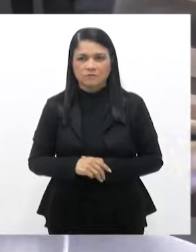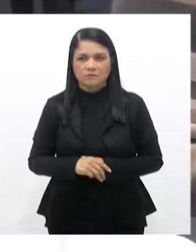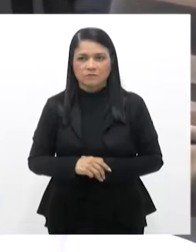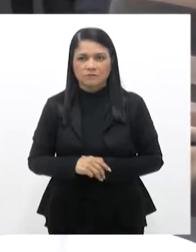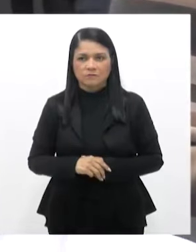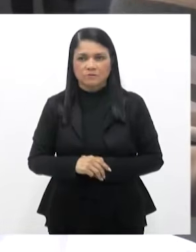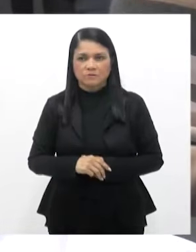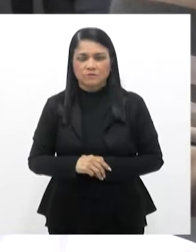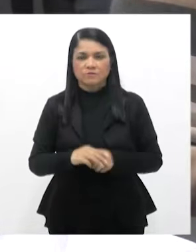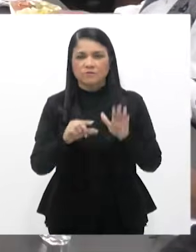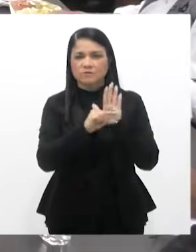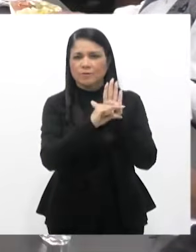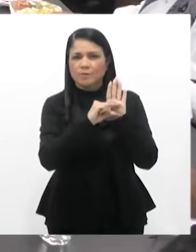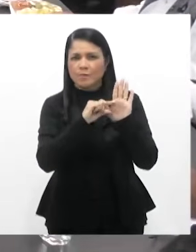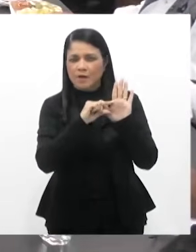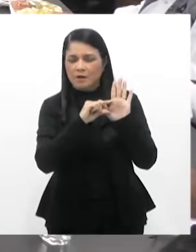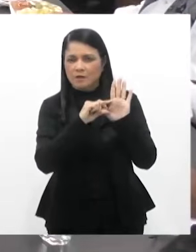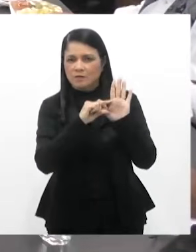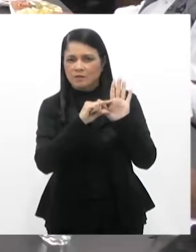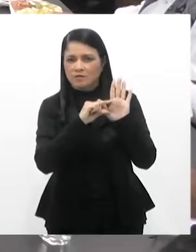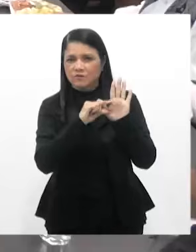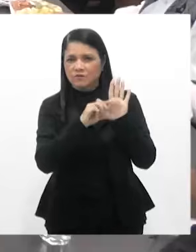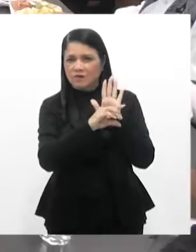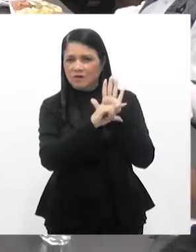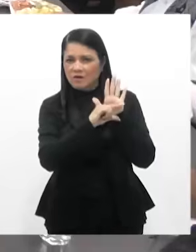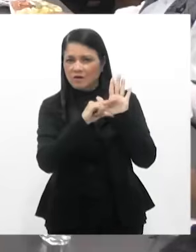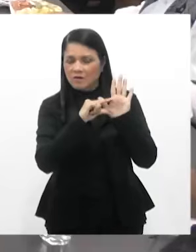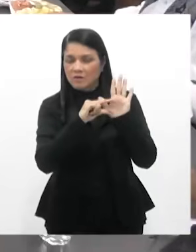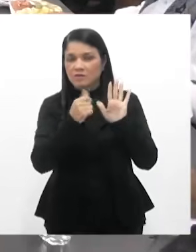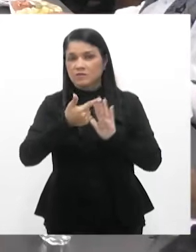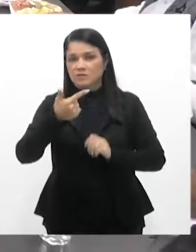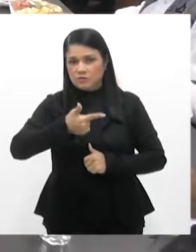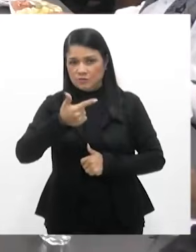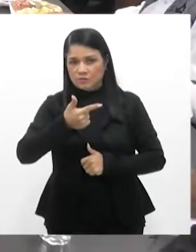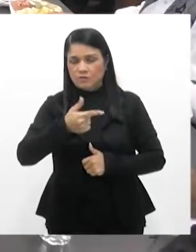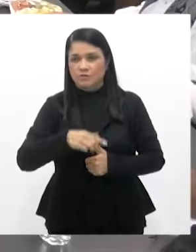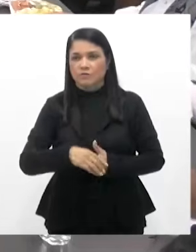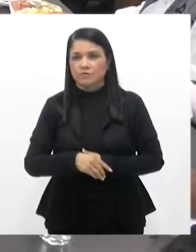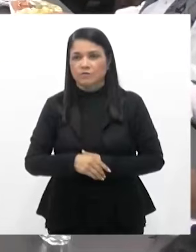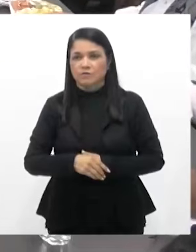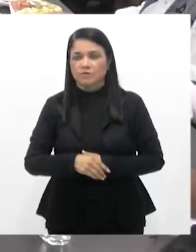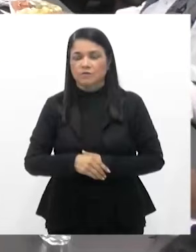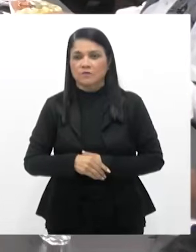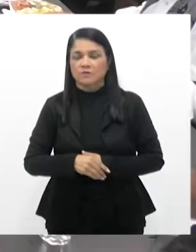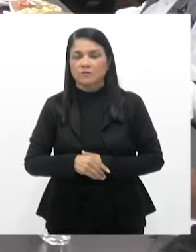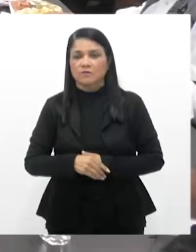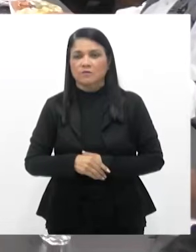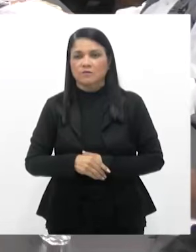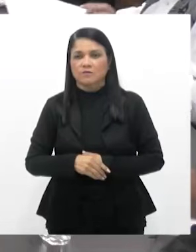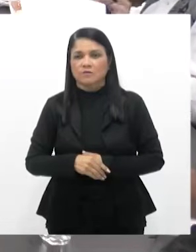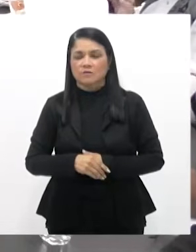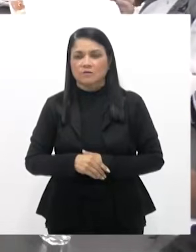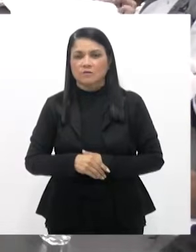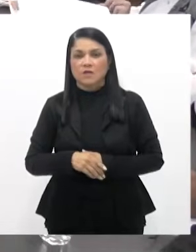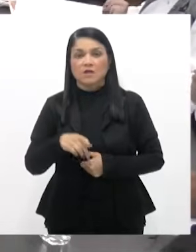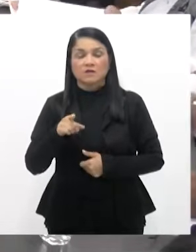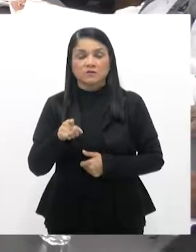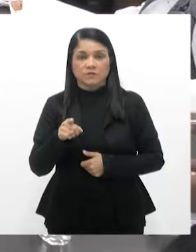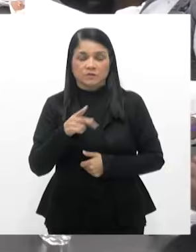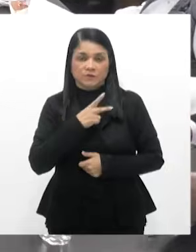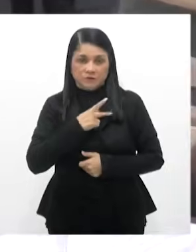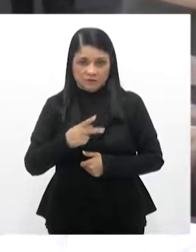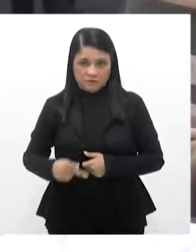No parágrafo 2º, quando Vossa